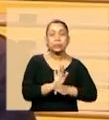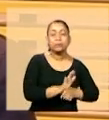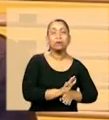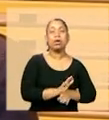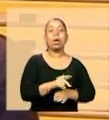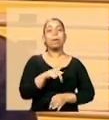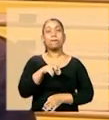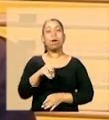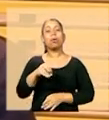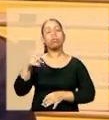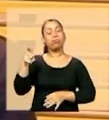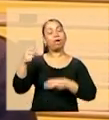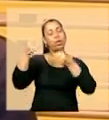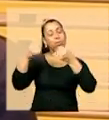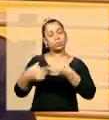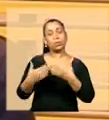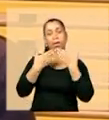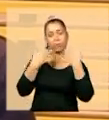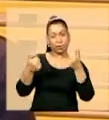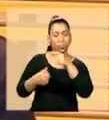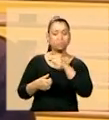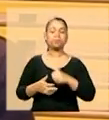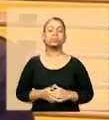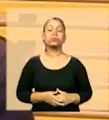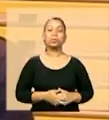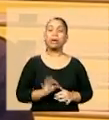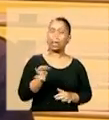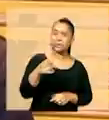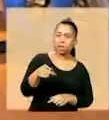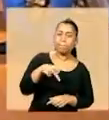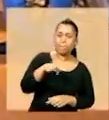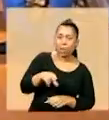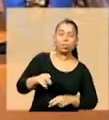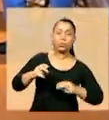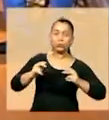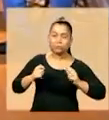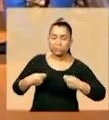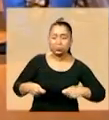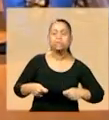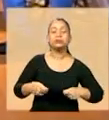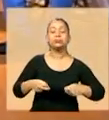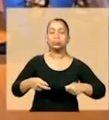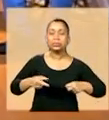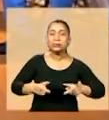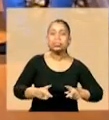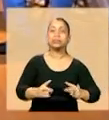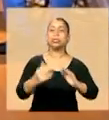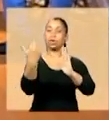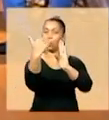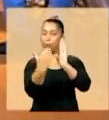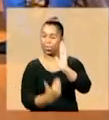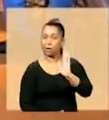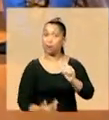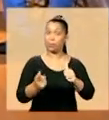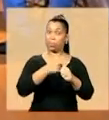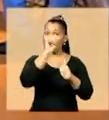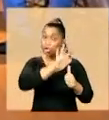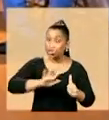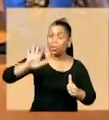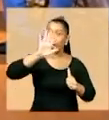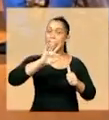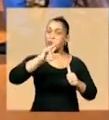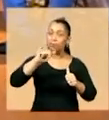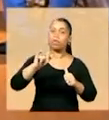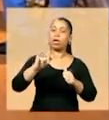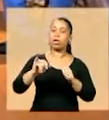que o Paulo vai saber melhor explicar esse ponto. É isso mesmo, Paulo. Tem que seguir uma hierarquia. Primeiro faz uma coisa